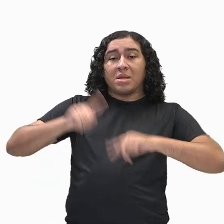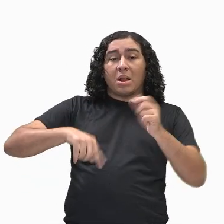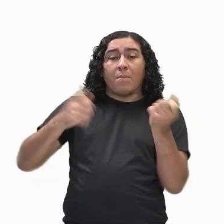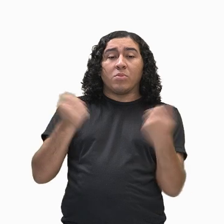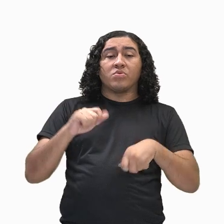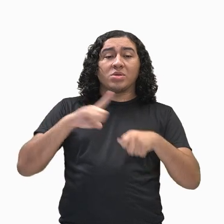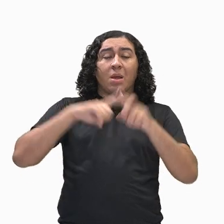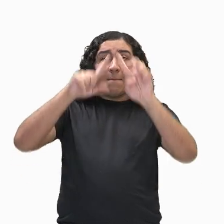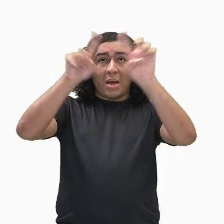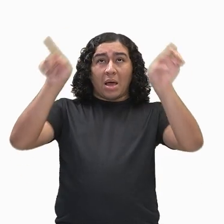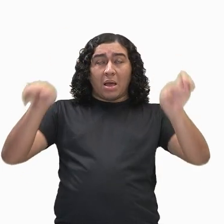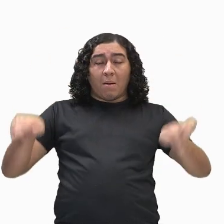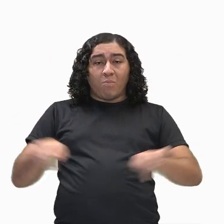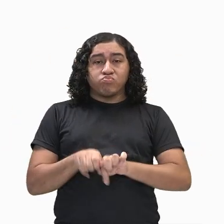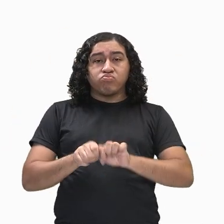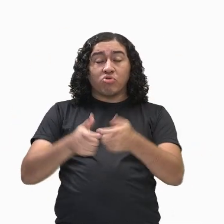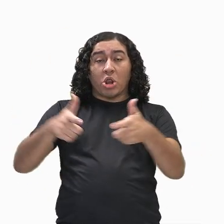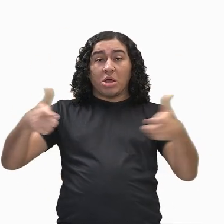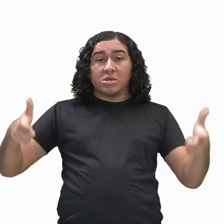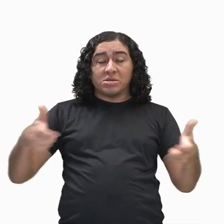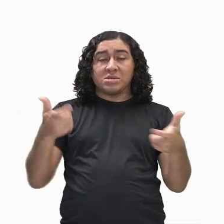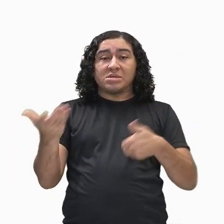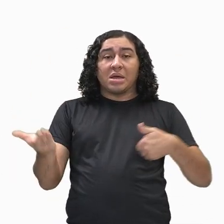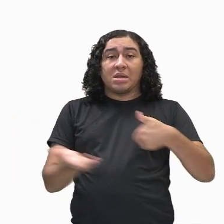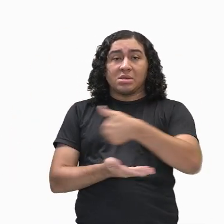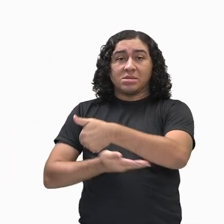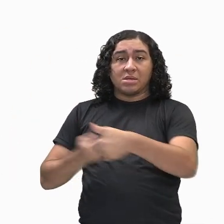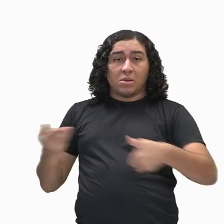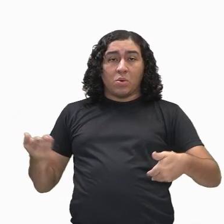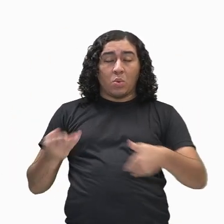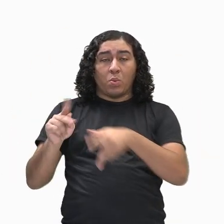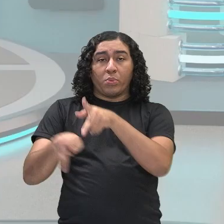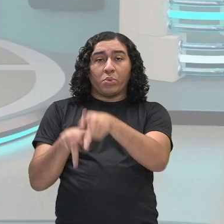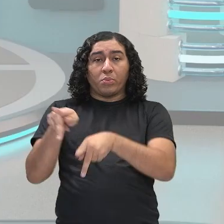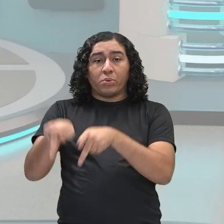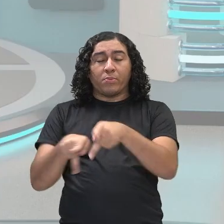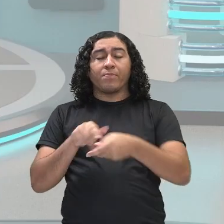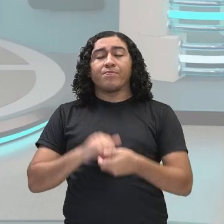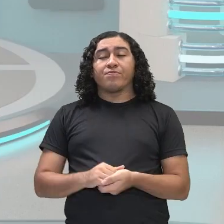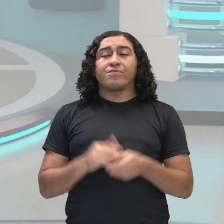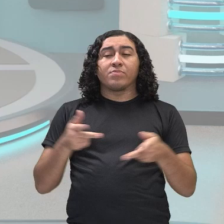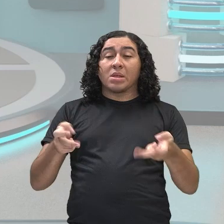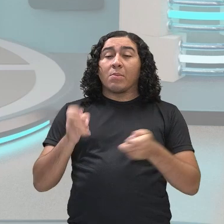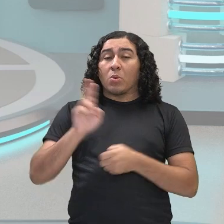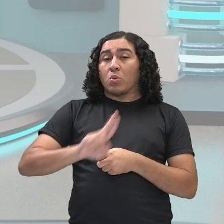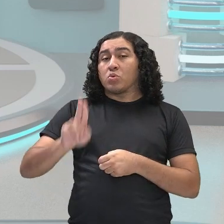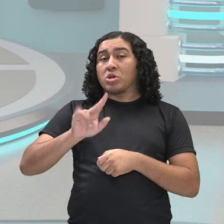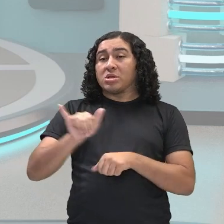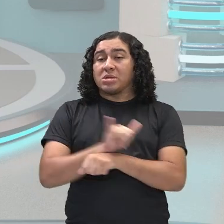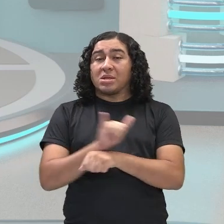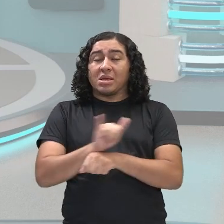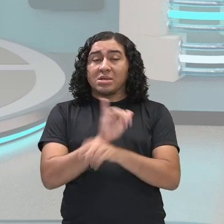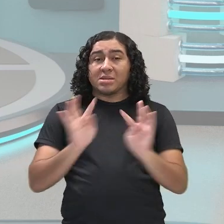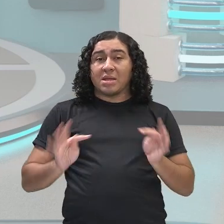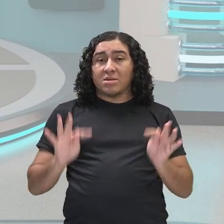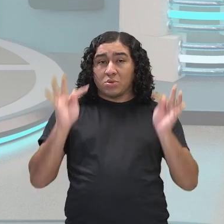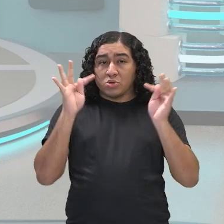interação com o público. Percebam aqui a utilização das